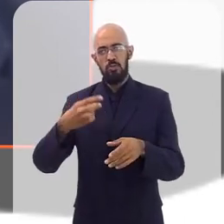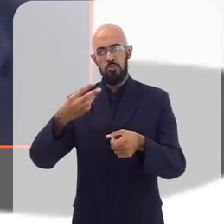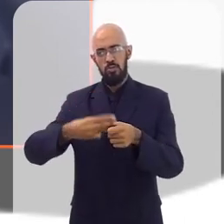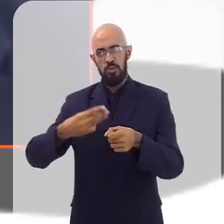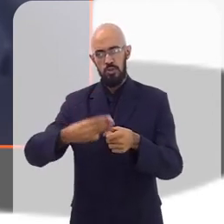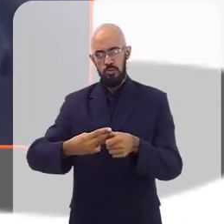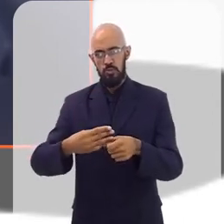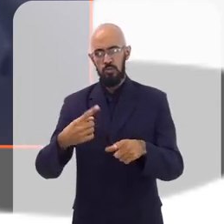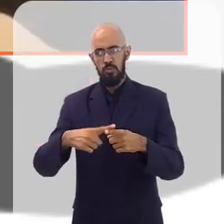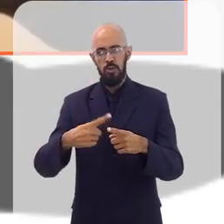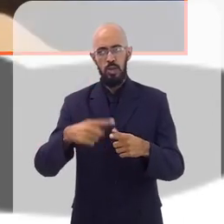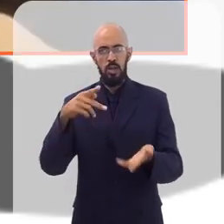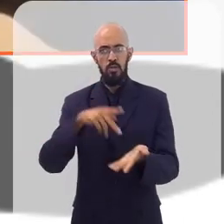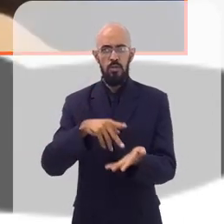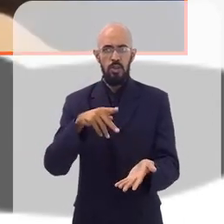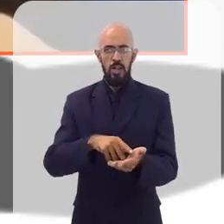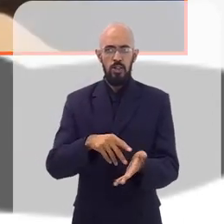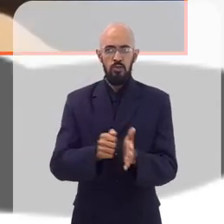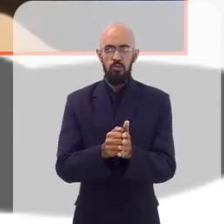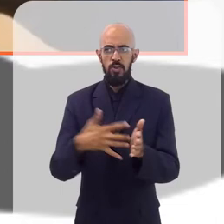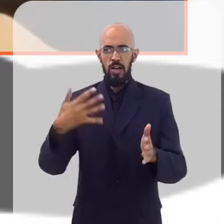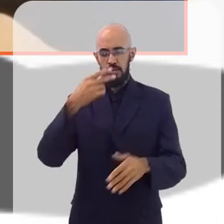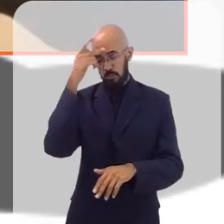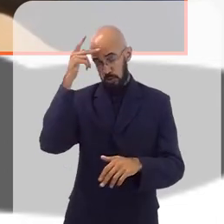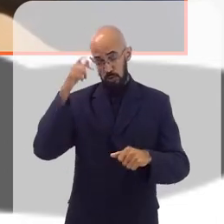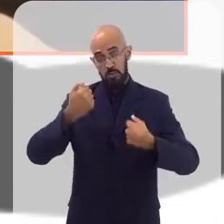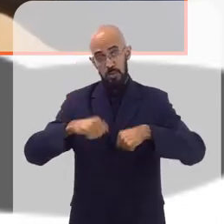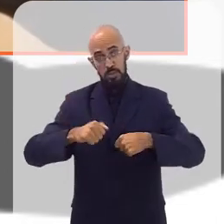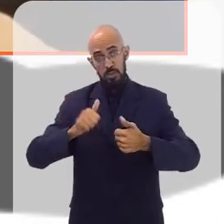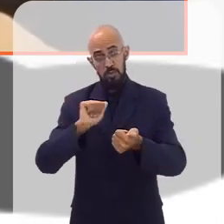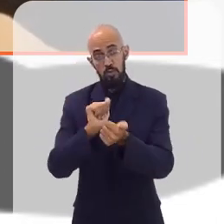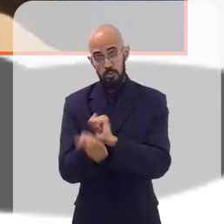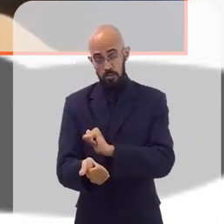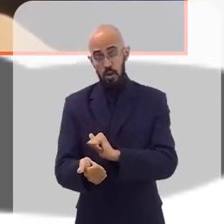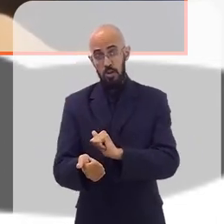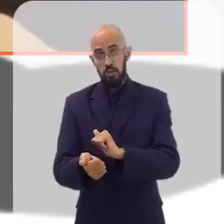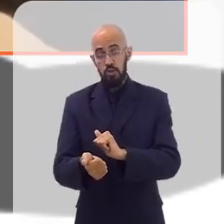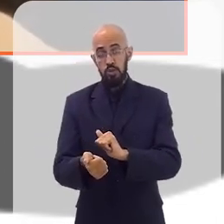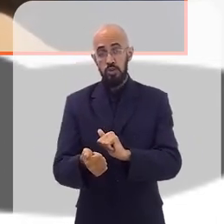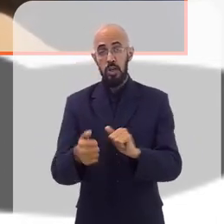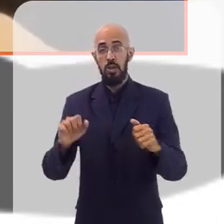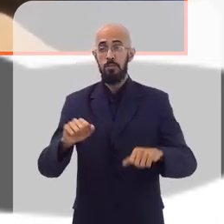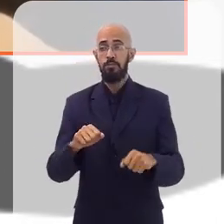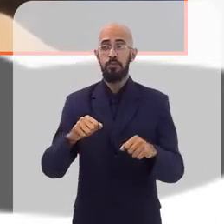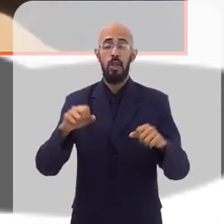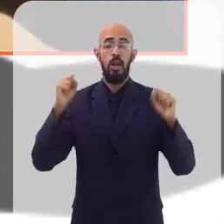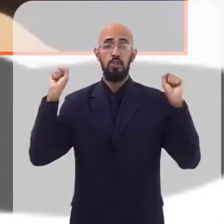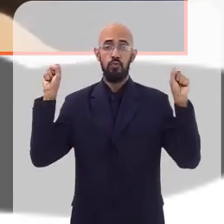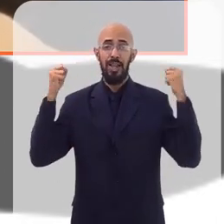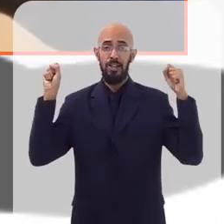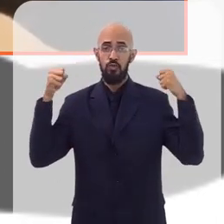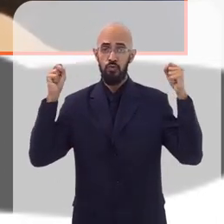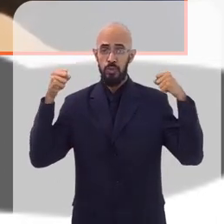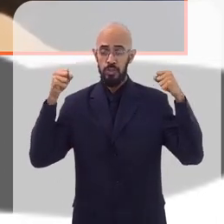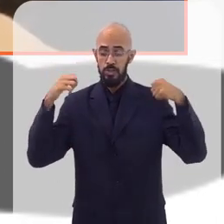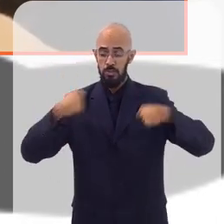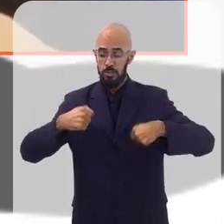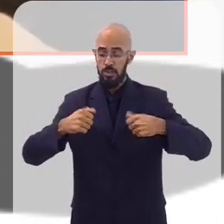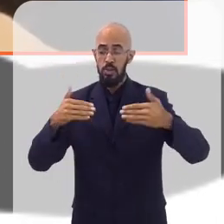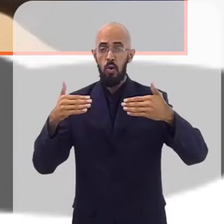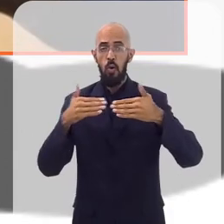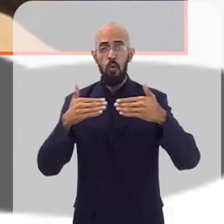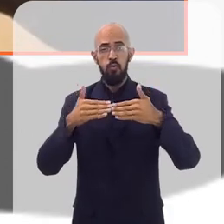vários municípios que na verdade muitas pessoas precisam você exercitar você tem que levar atividade